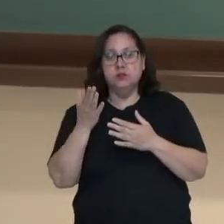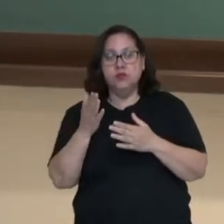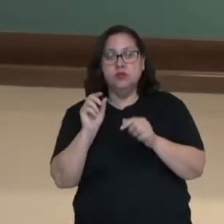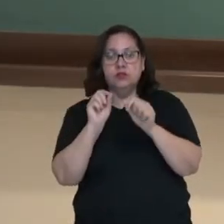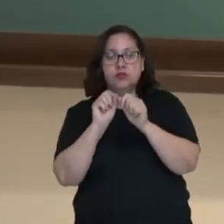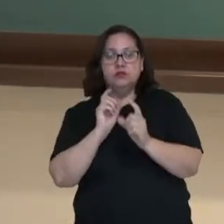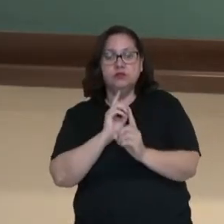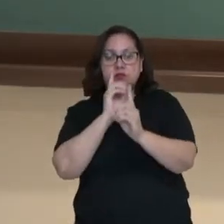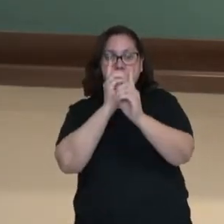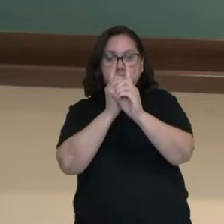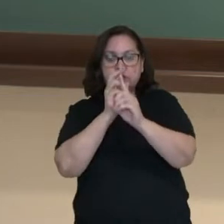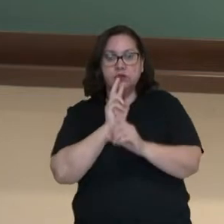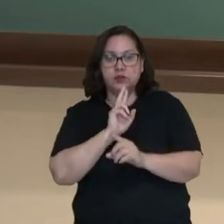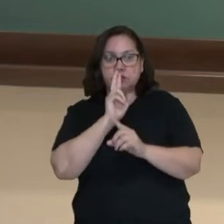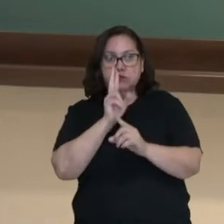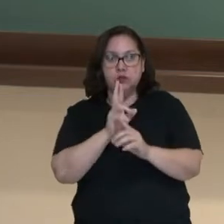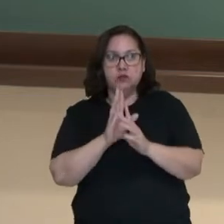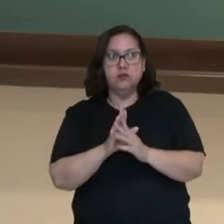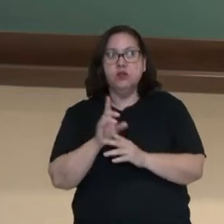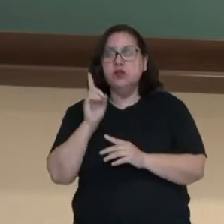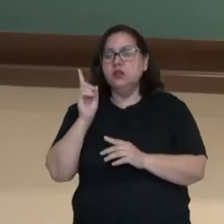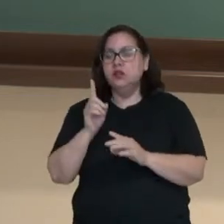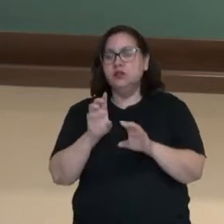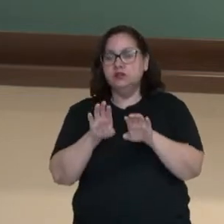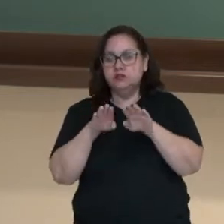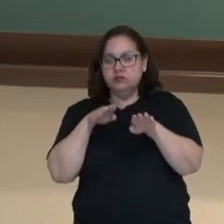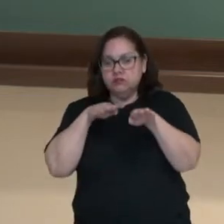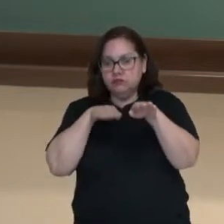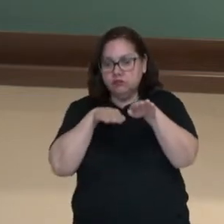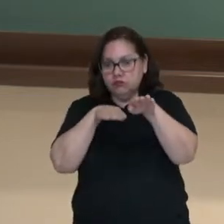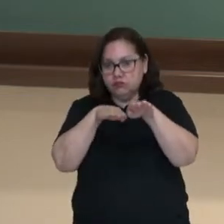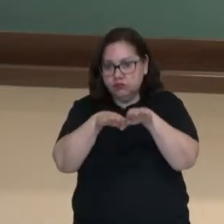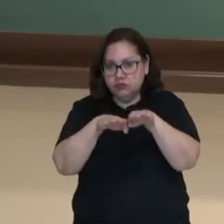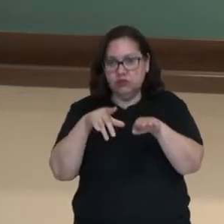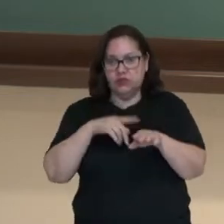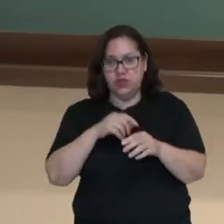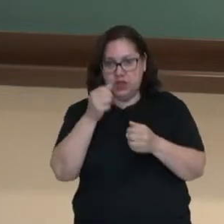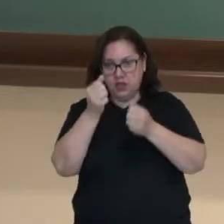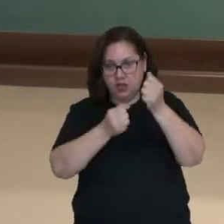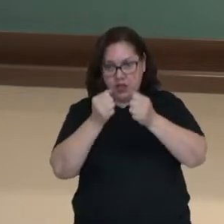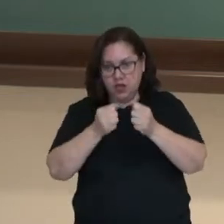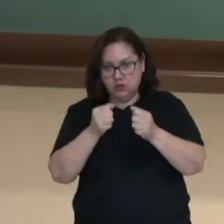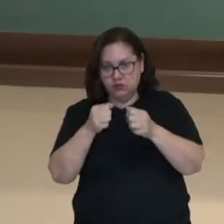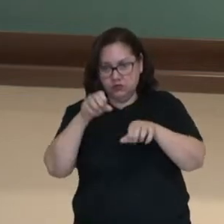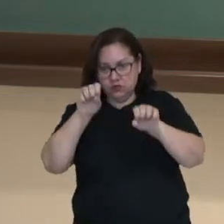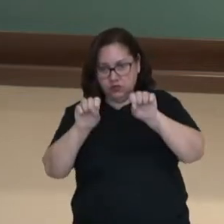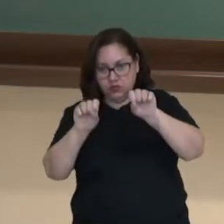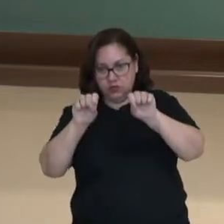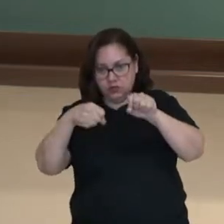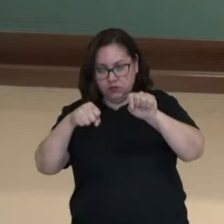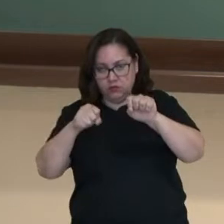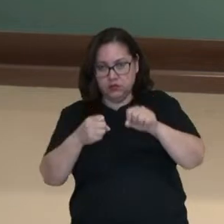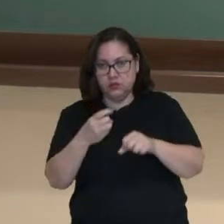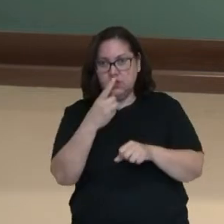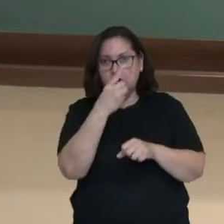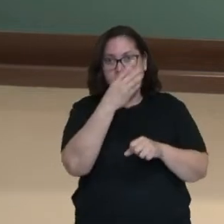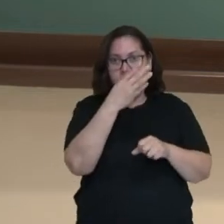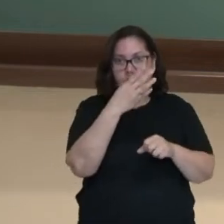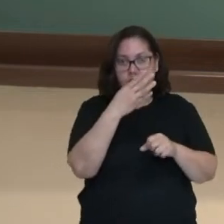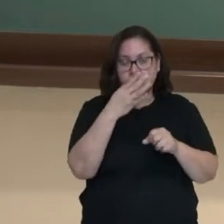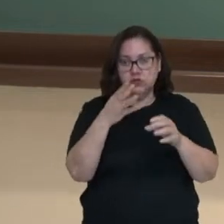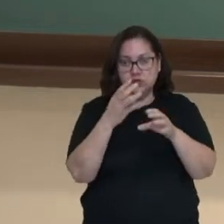consigo achar a solução. Em um estacionamento, há carros e motos, totalizando 14 veículos